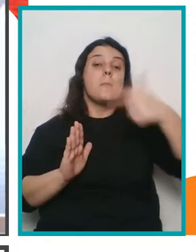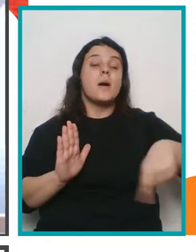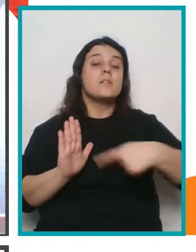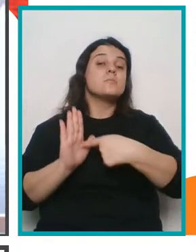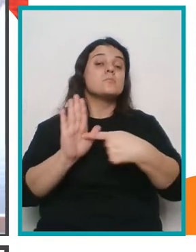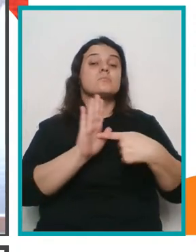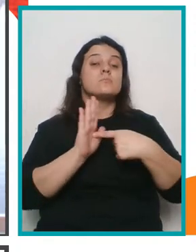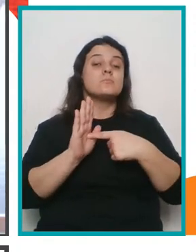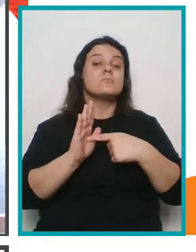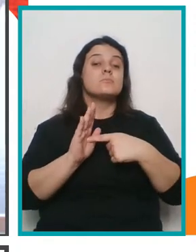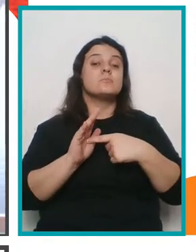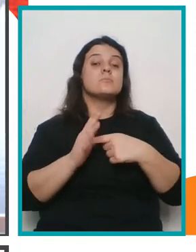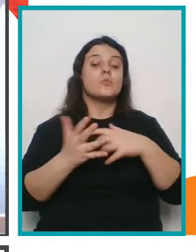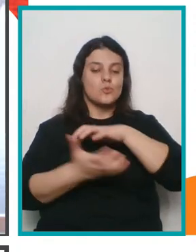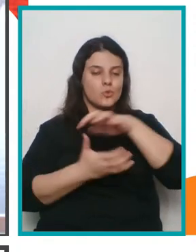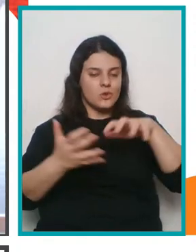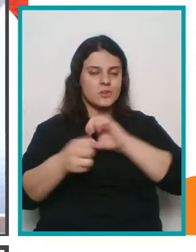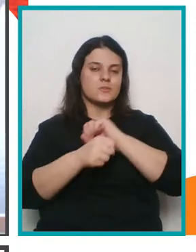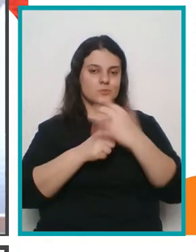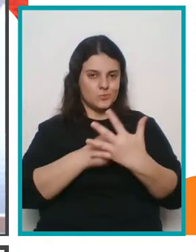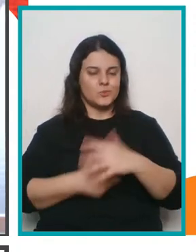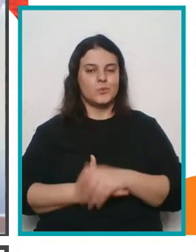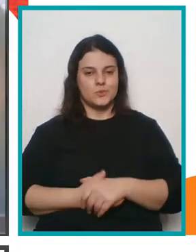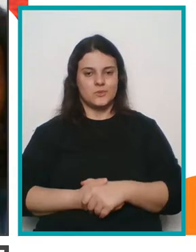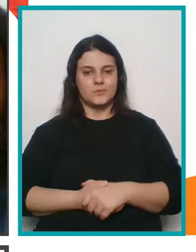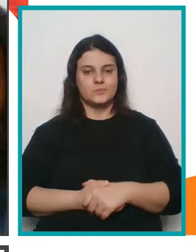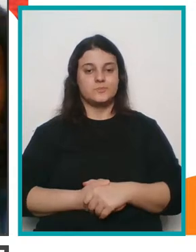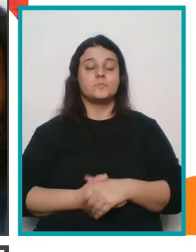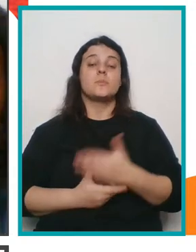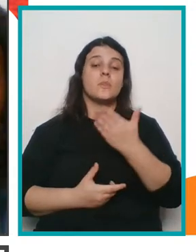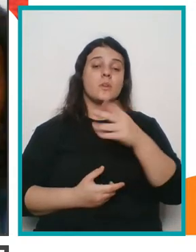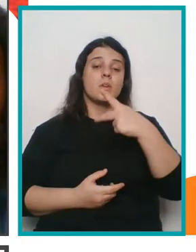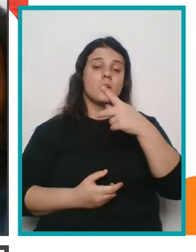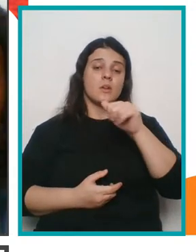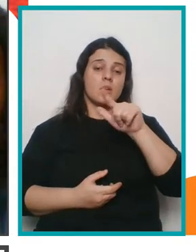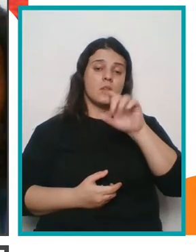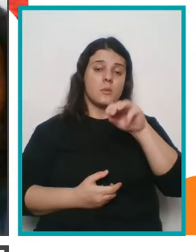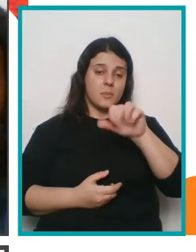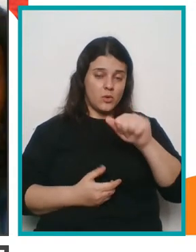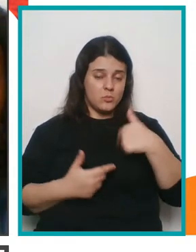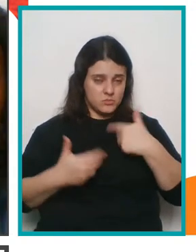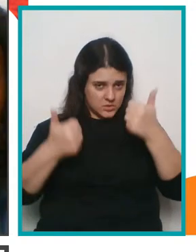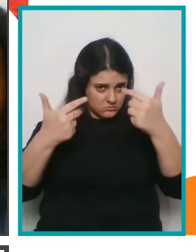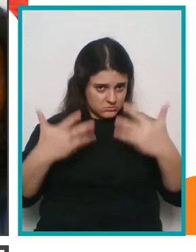existam movimentos jovens negacionistas?